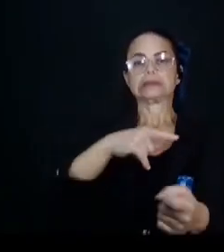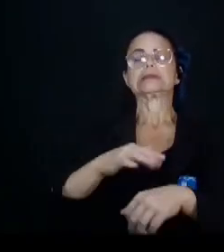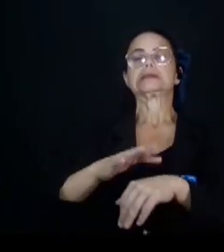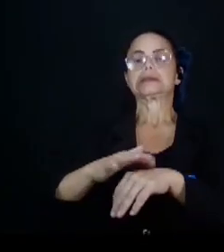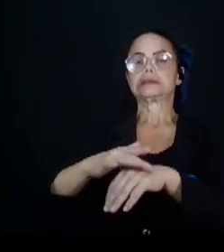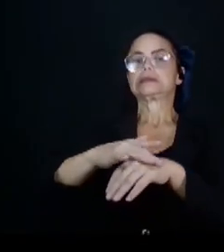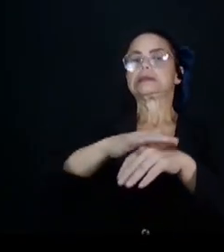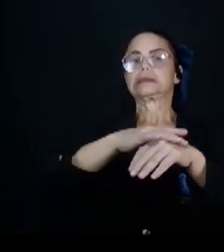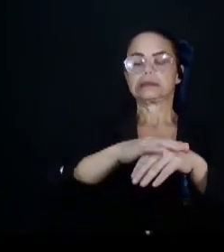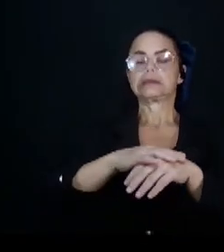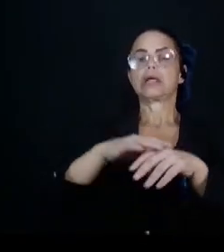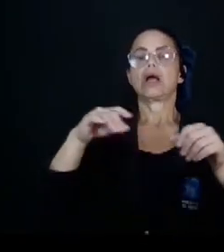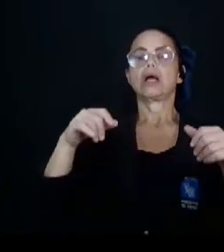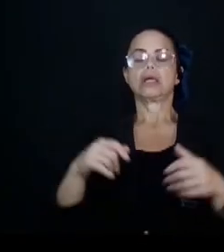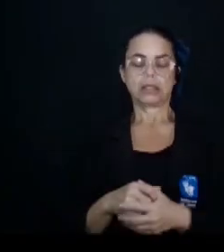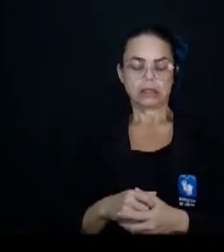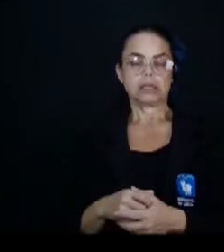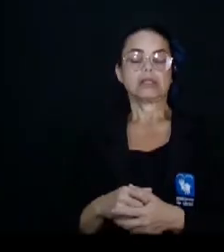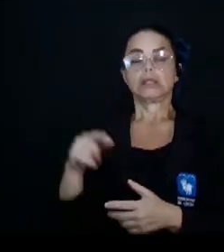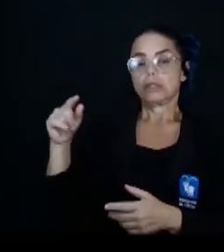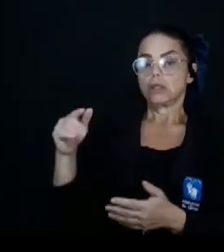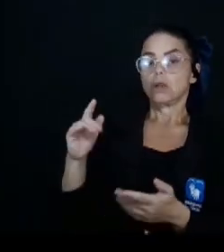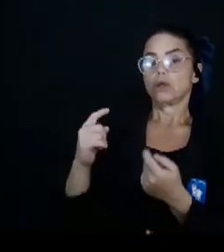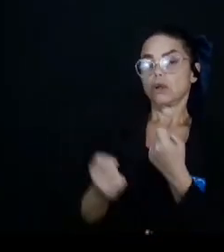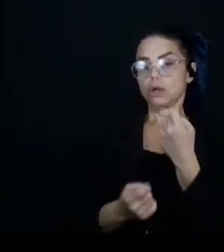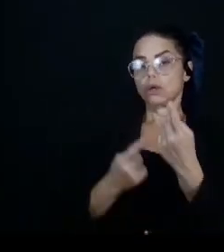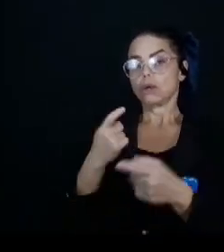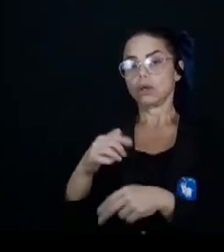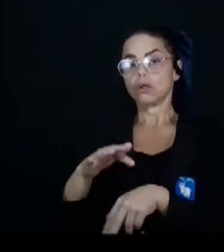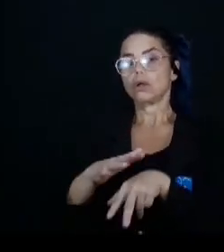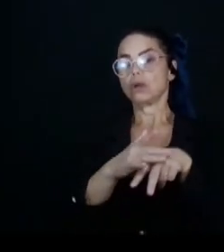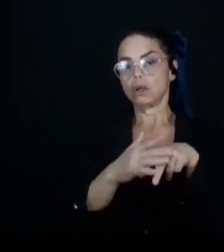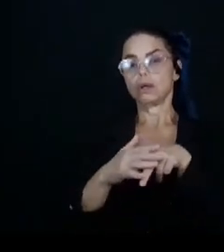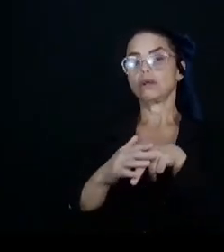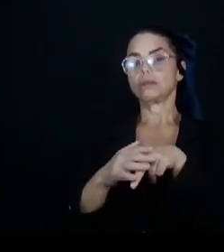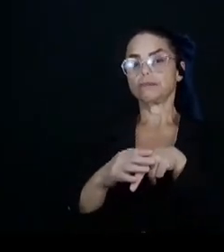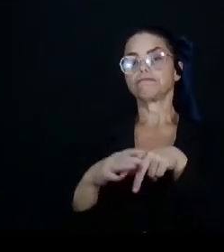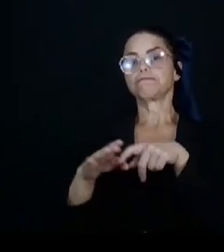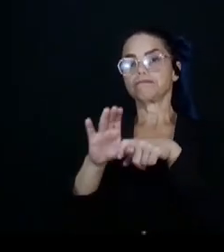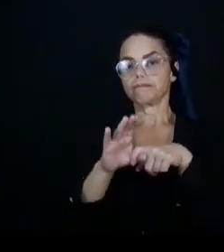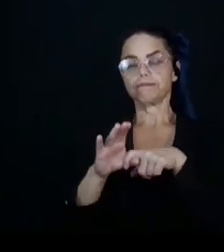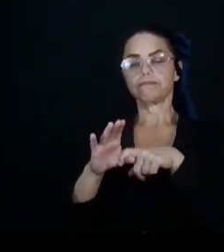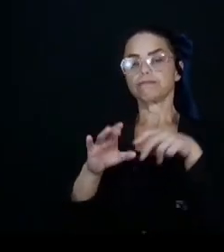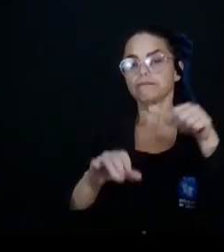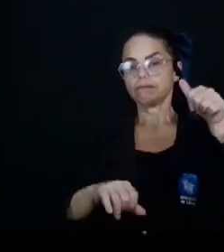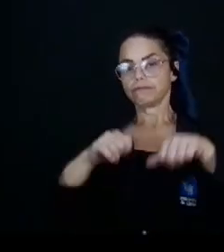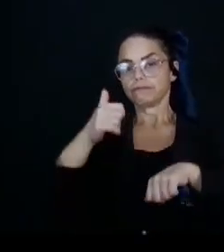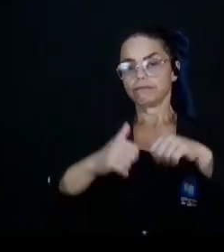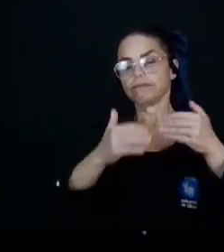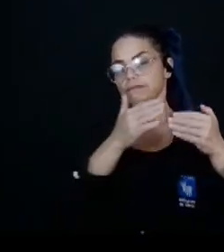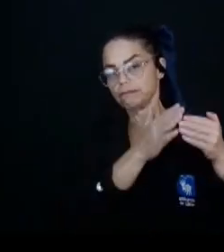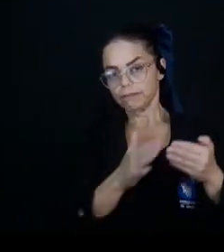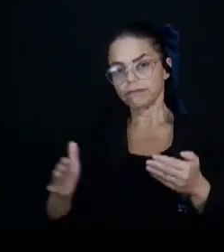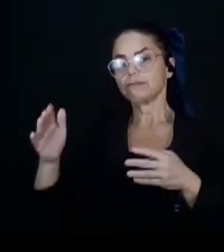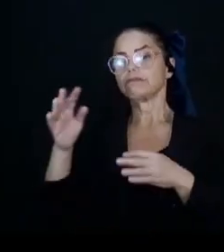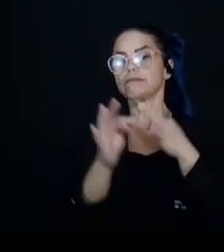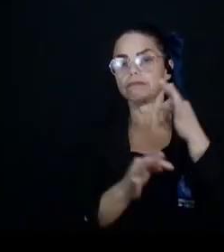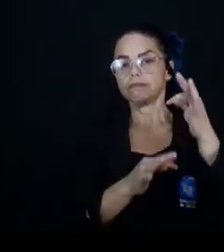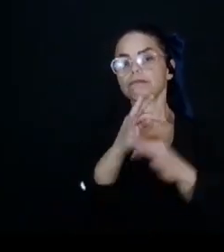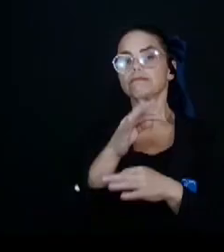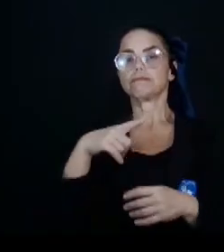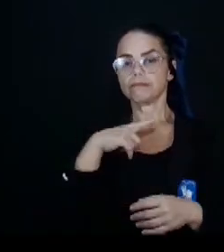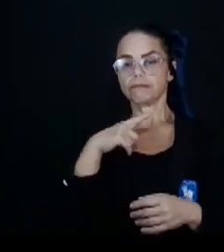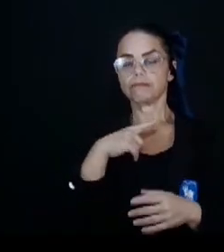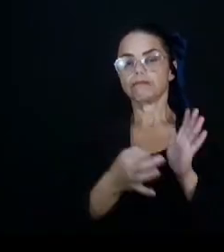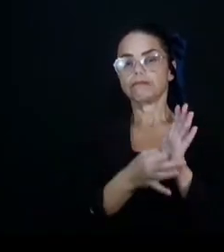graves. E alguns pacientes, a depender da avaliação durante o tratamento, eles têm indicação de transplante